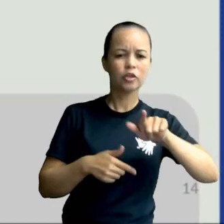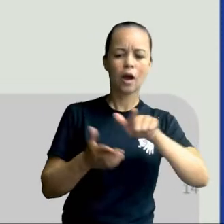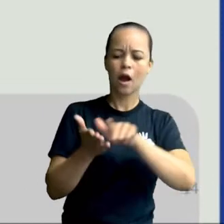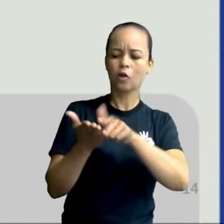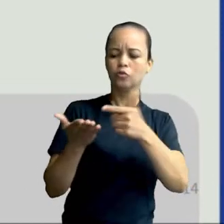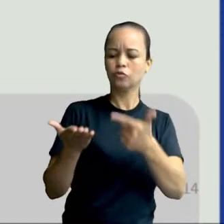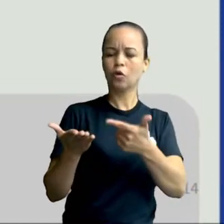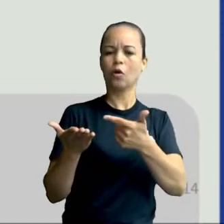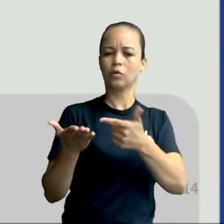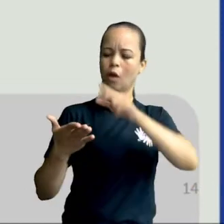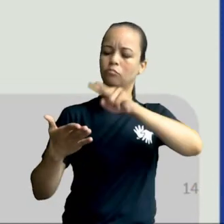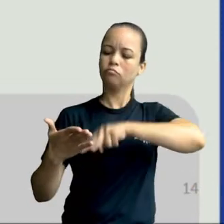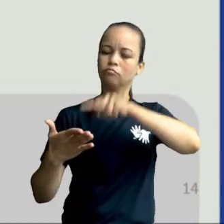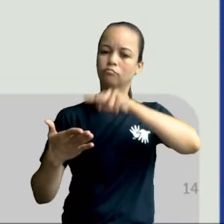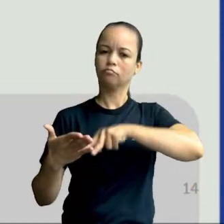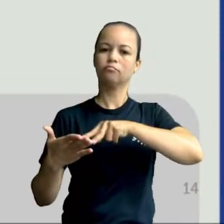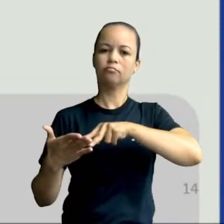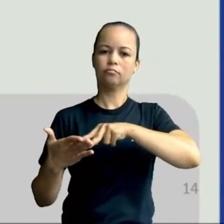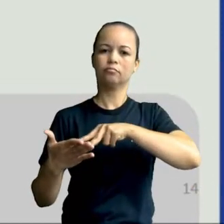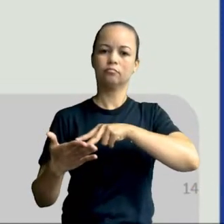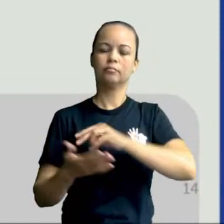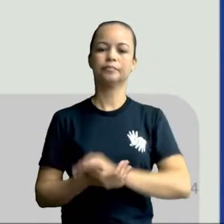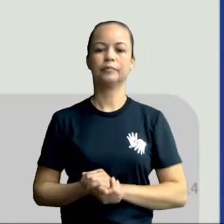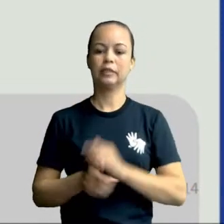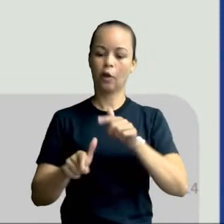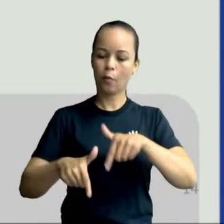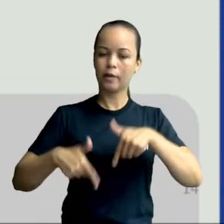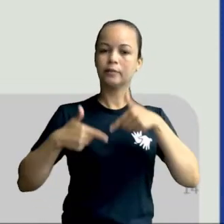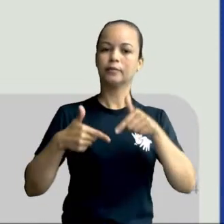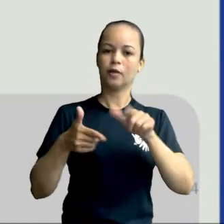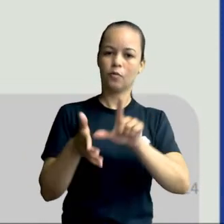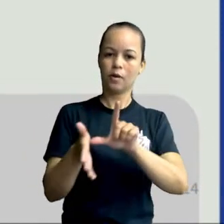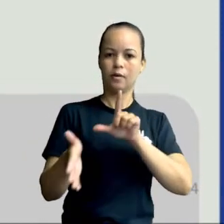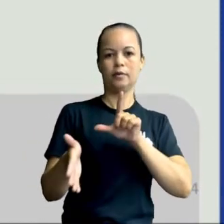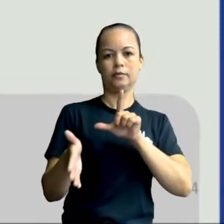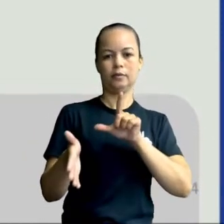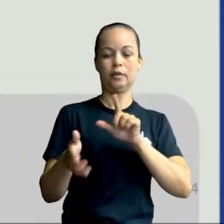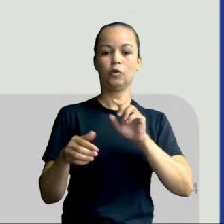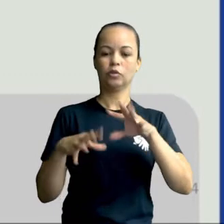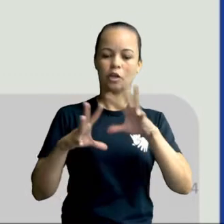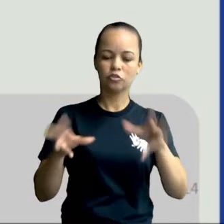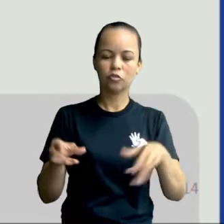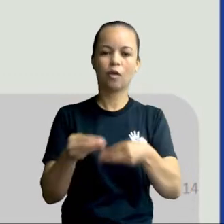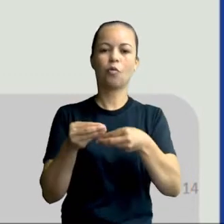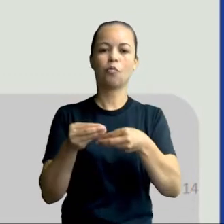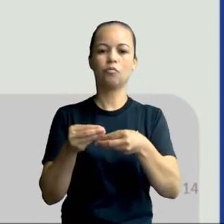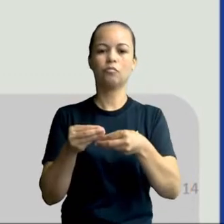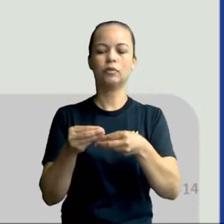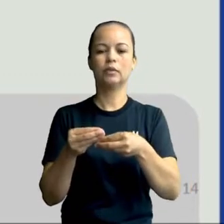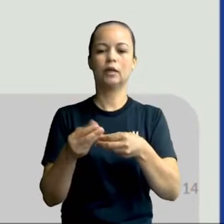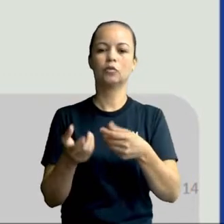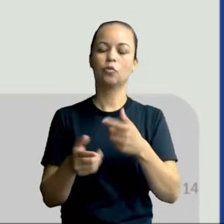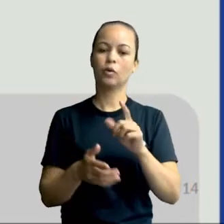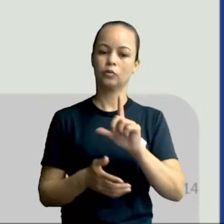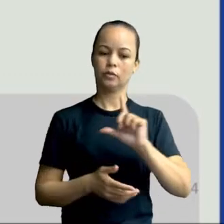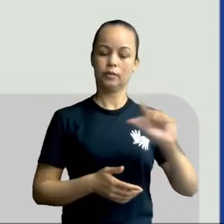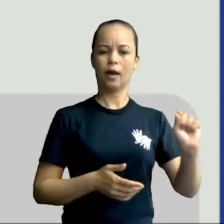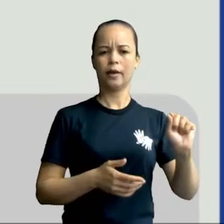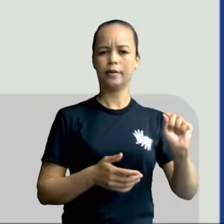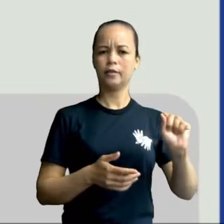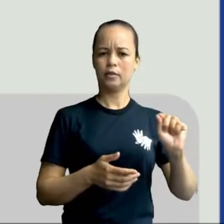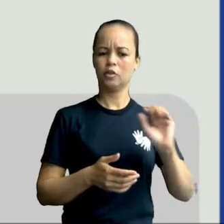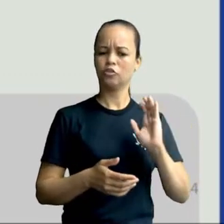o jornal de hoje. Tá bom? Uma ação anterior e outra já concluída. Quando sair, né, uma